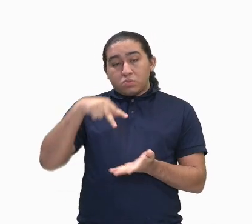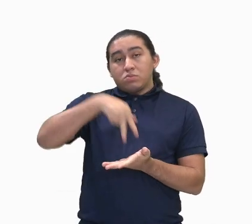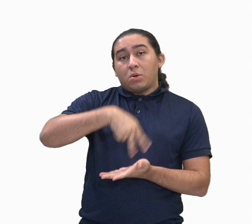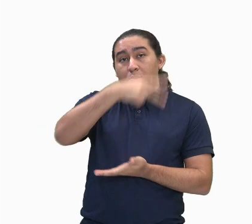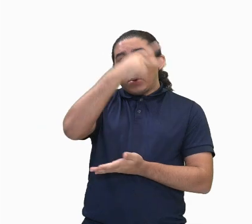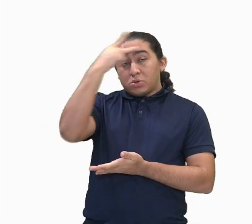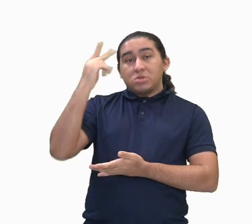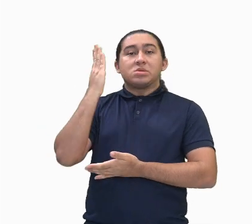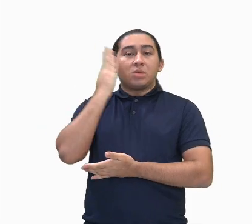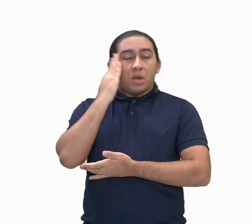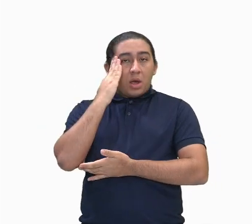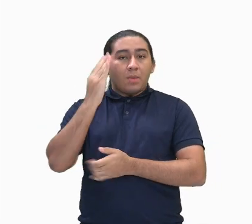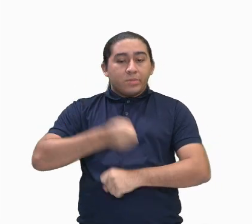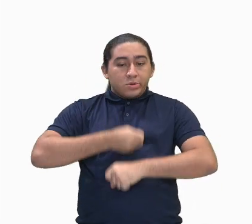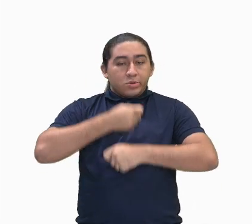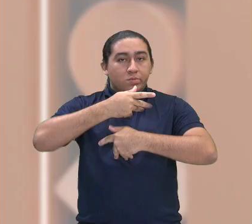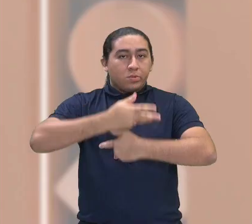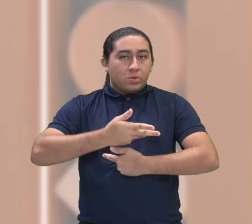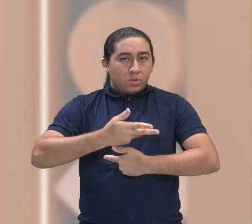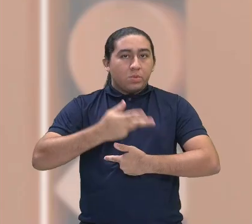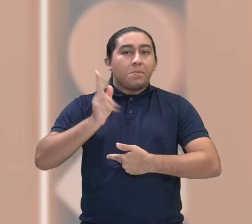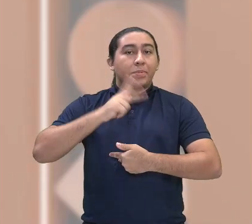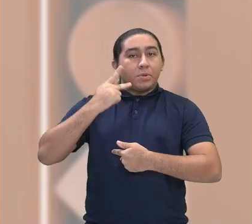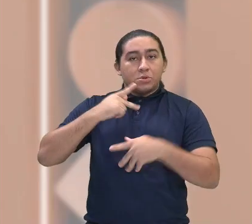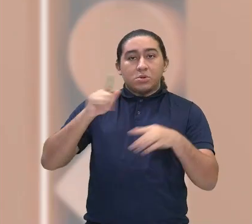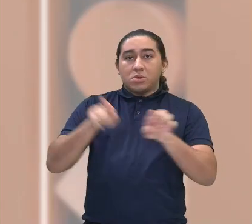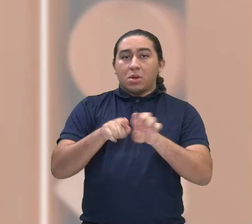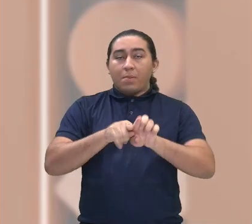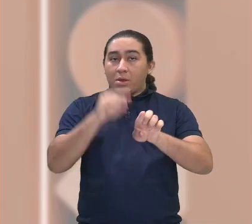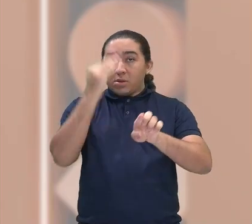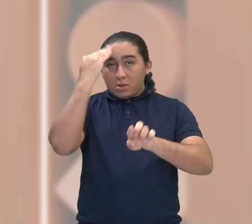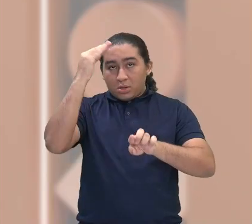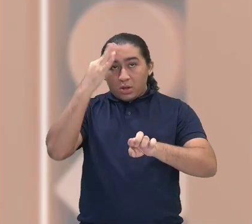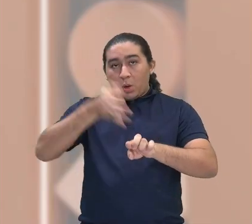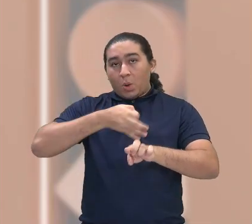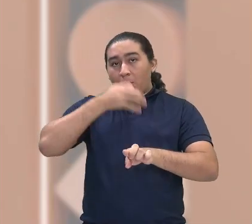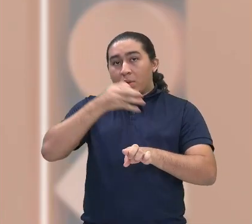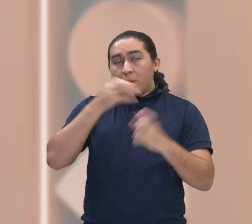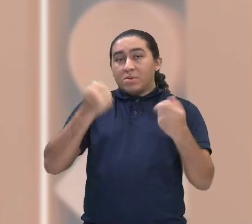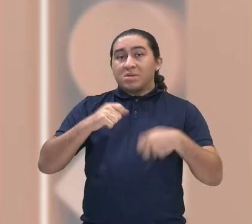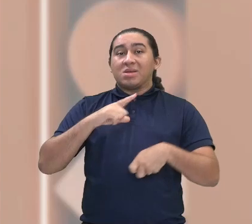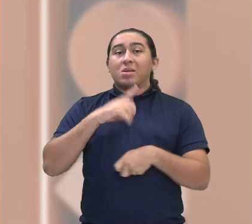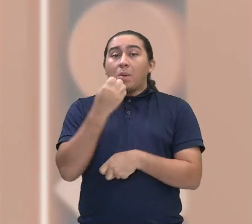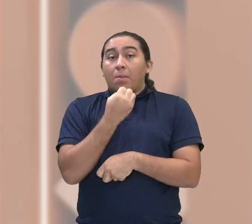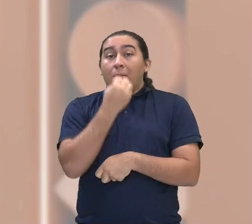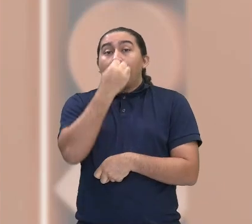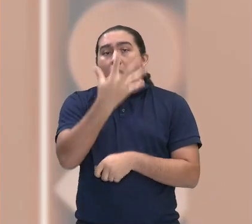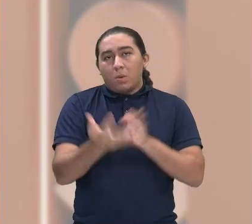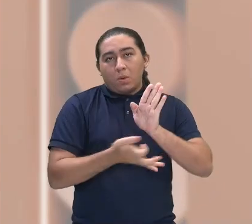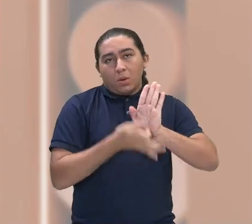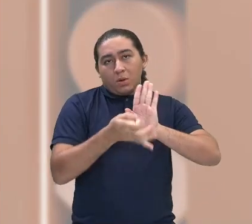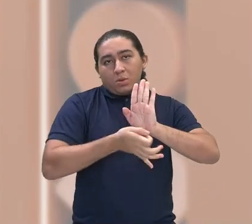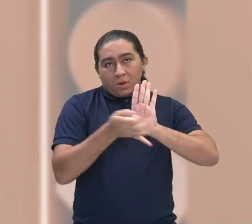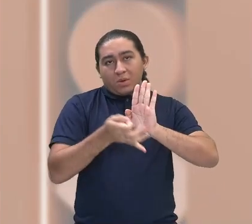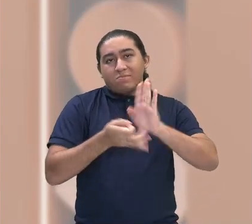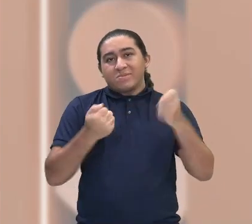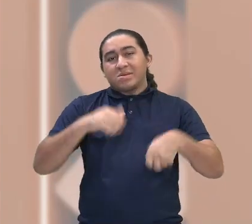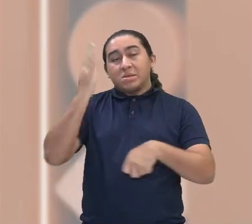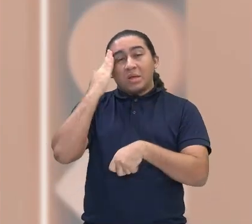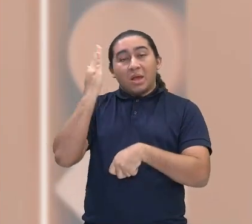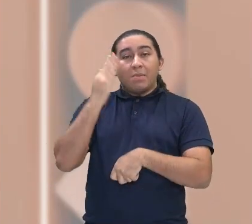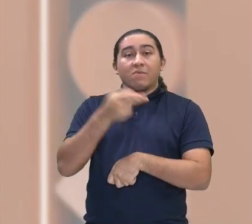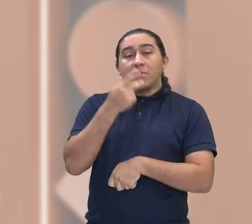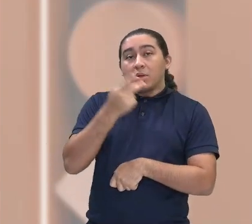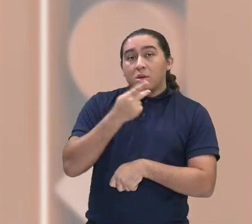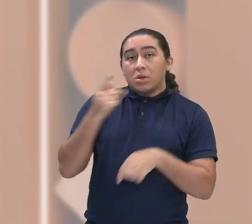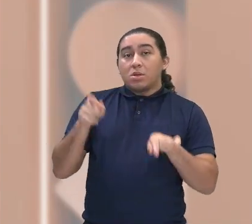saber se expor politicamente e expressar seus pensamentos, você tem que ter uma retórica muito boa, ou seja, você tem que saber falar e